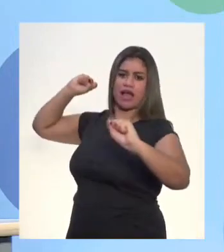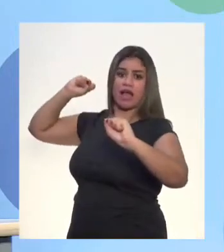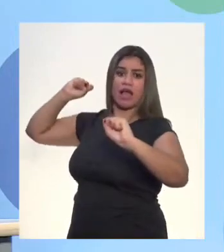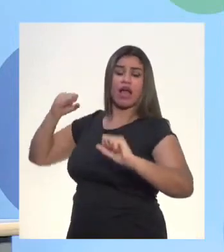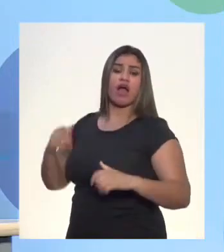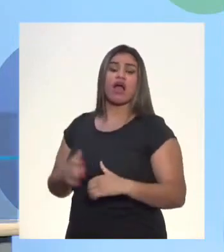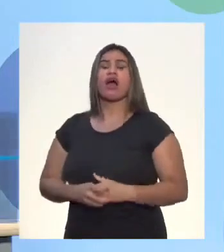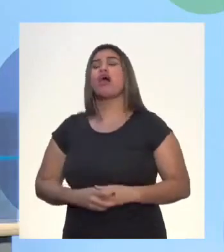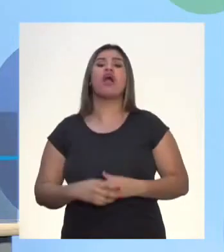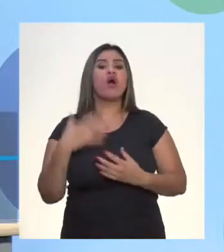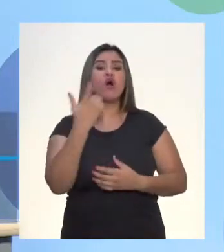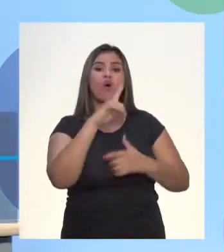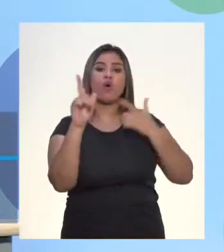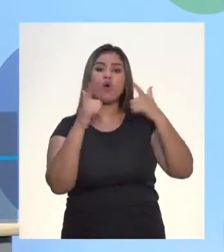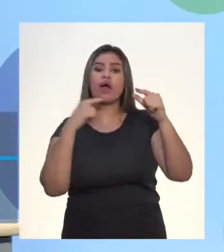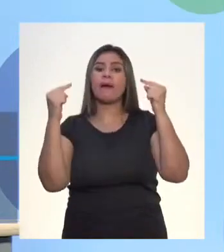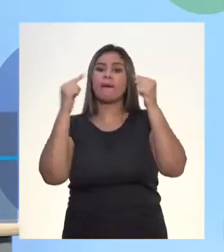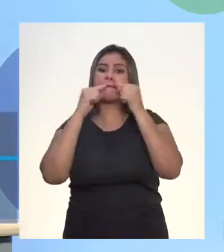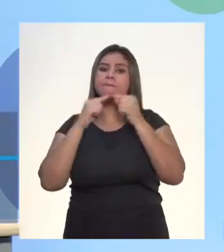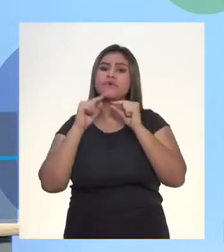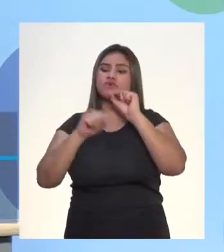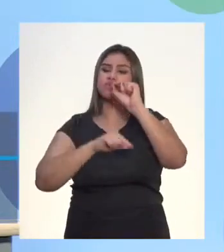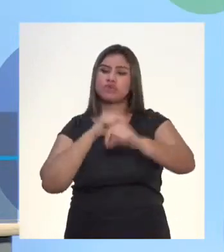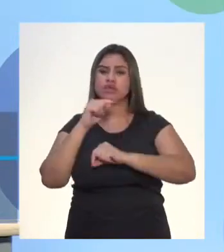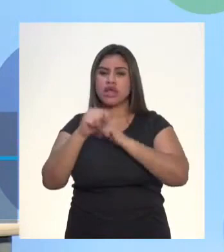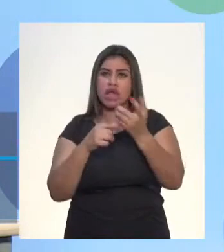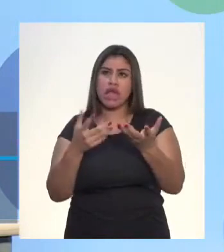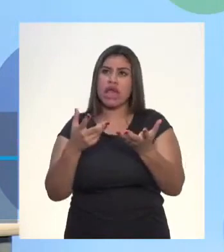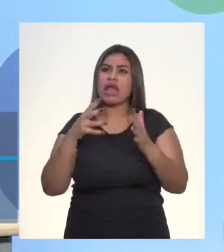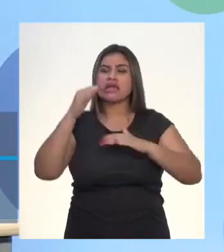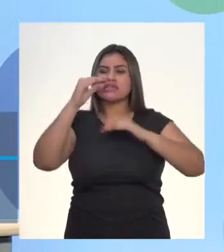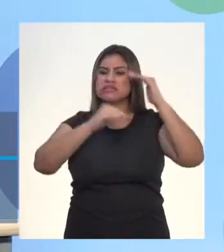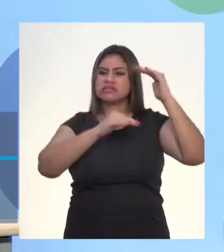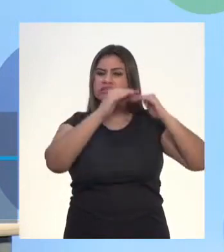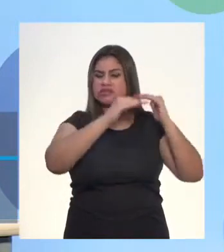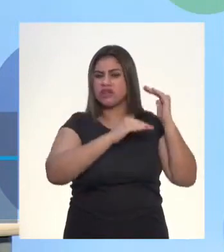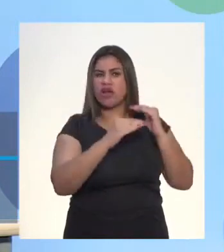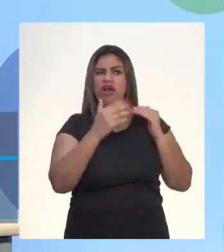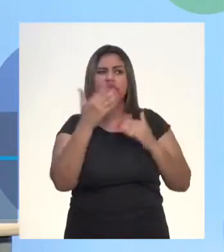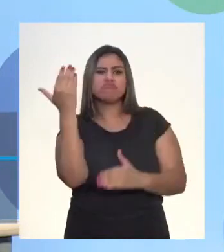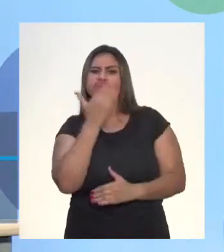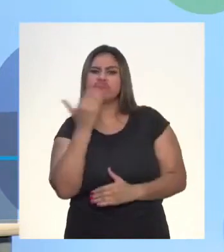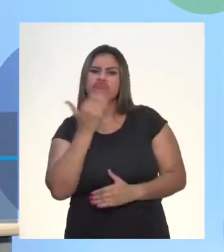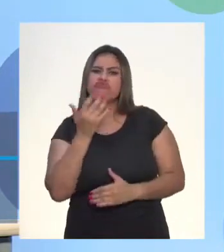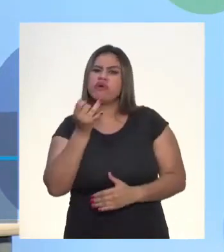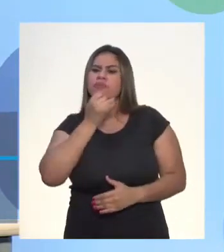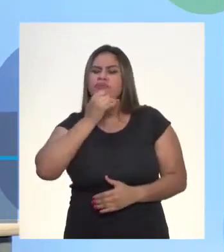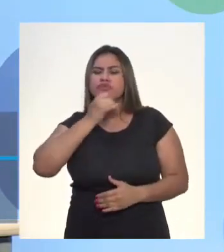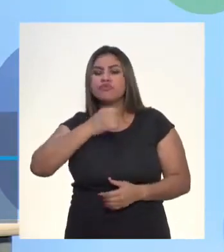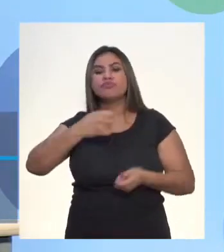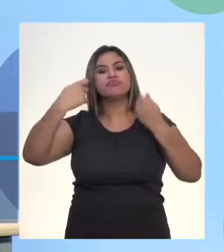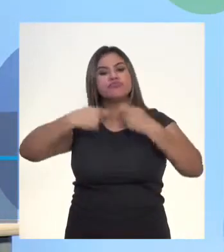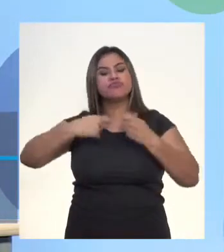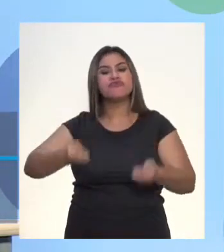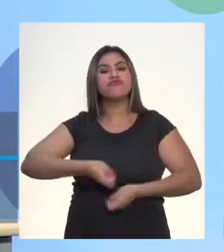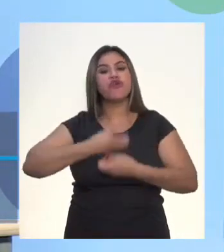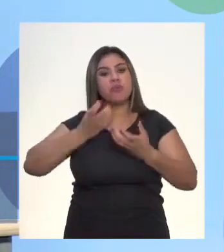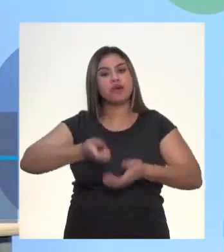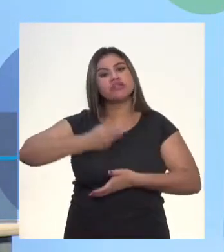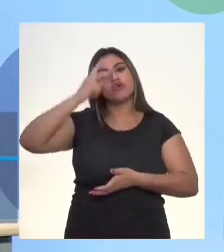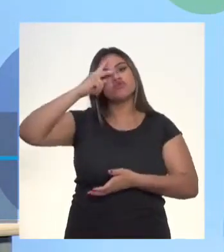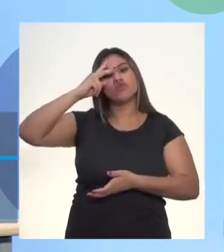formas invisíveis da desigualdade. Nós precisamos de informações históricas